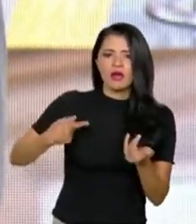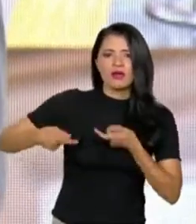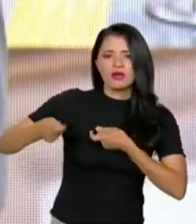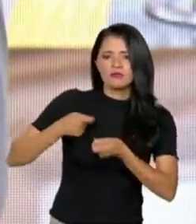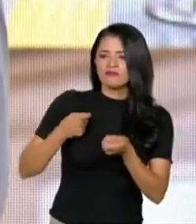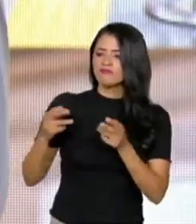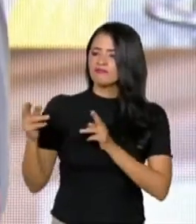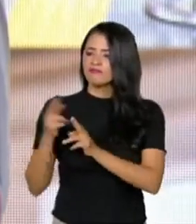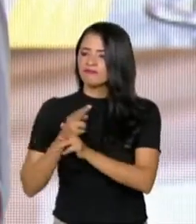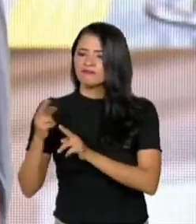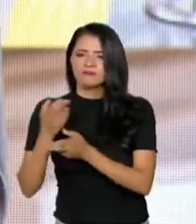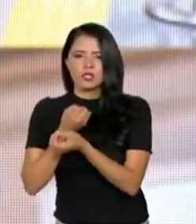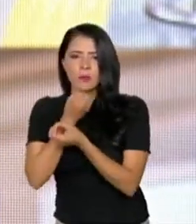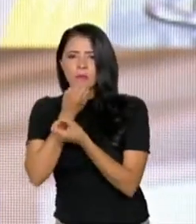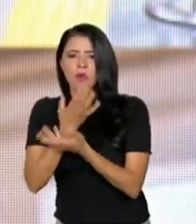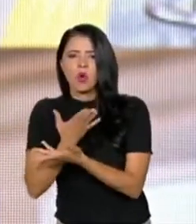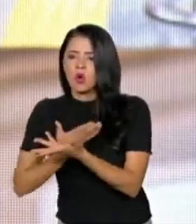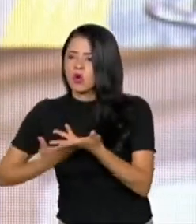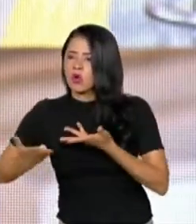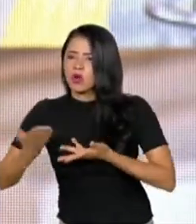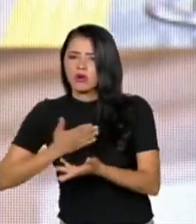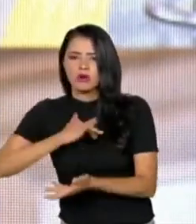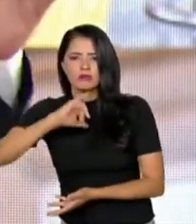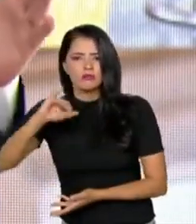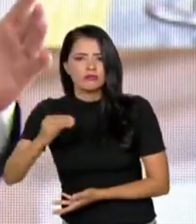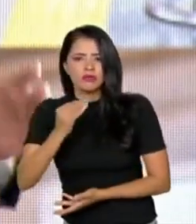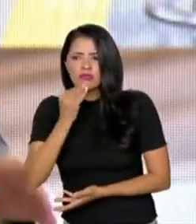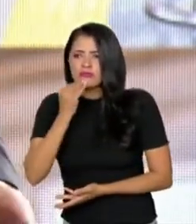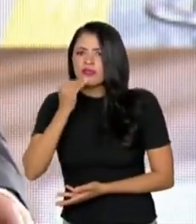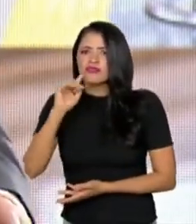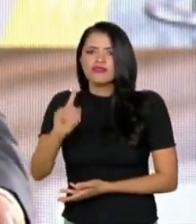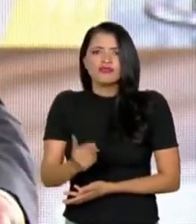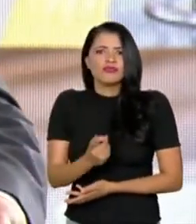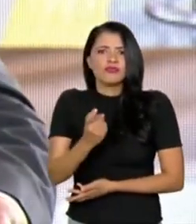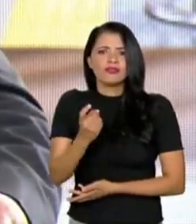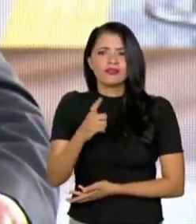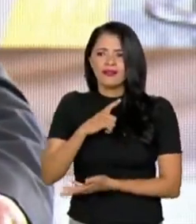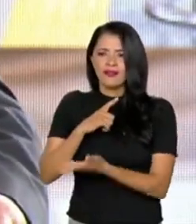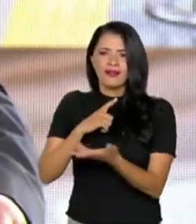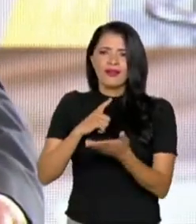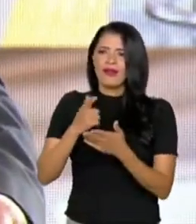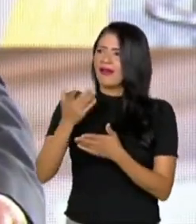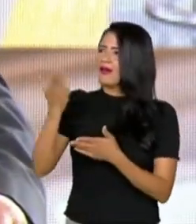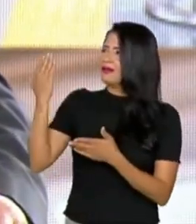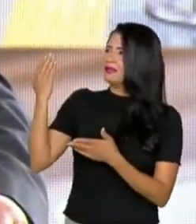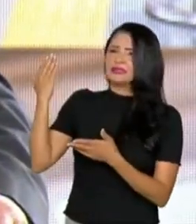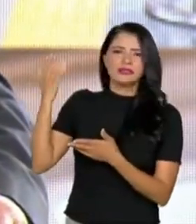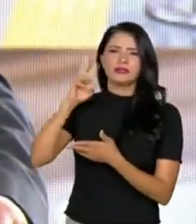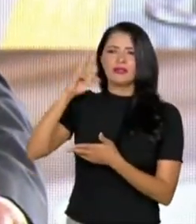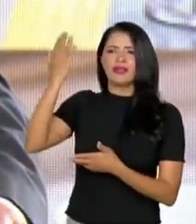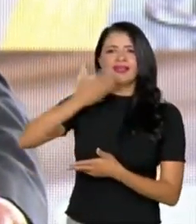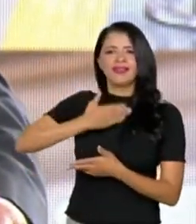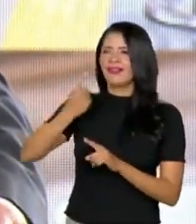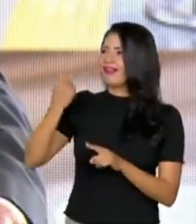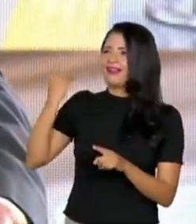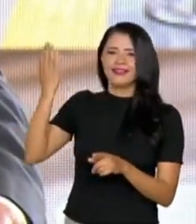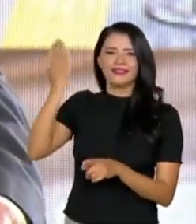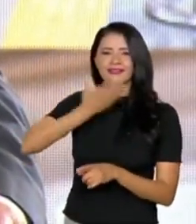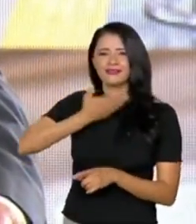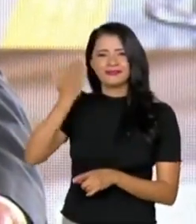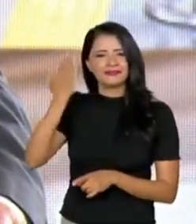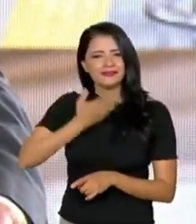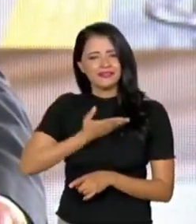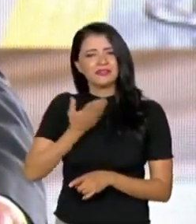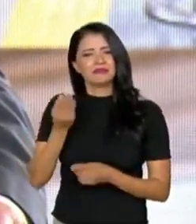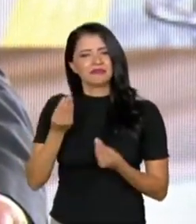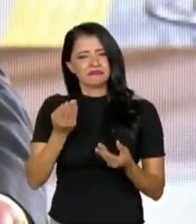boa relação, uma oportunidade ímpar que a gente há muito tempo não via,